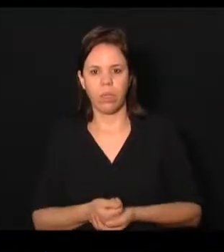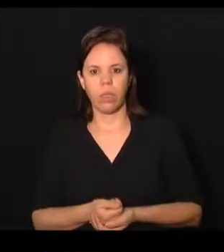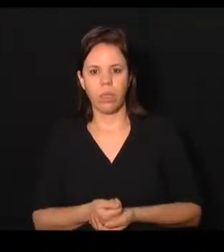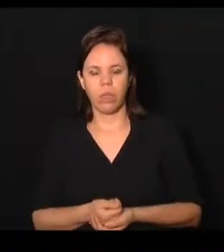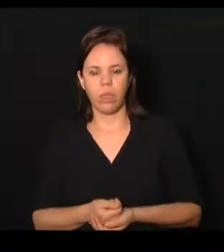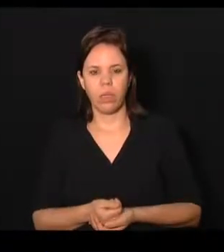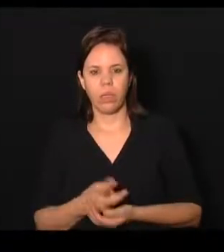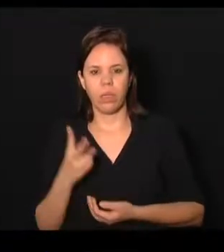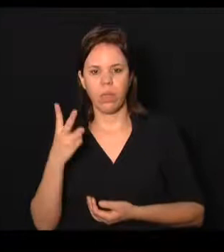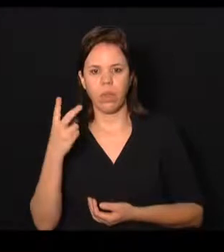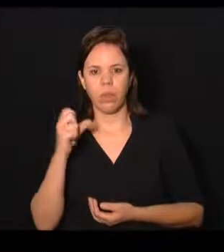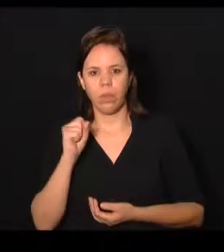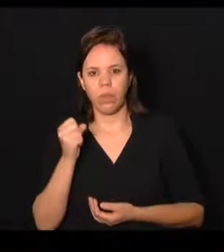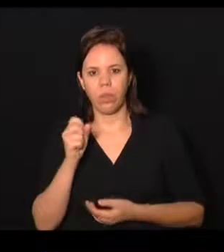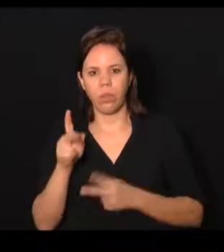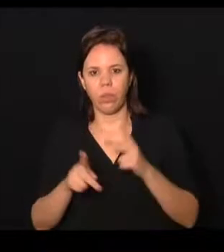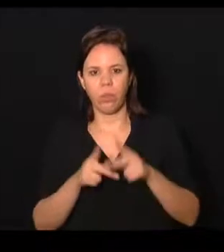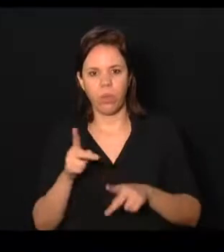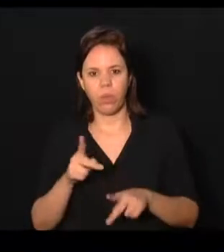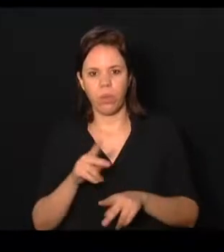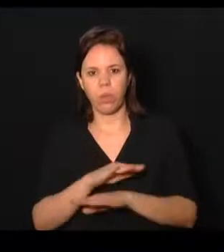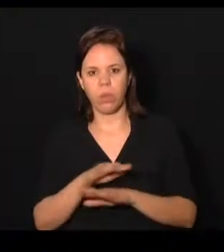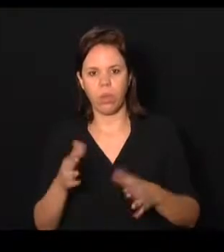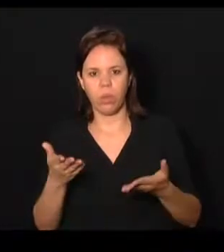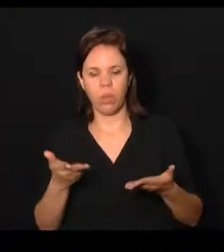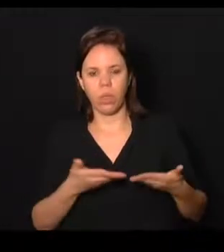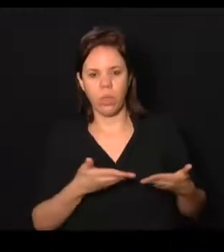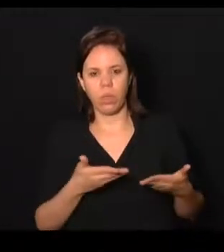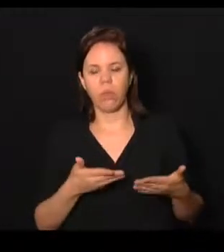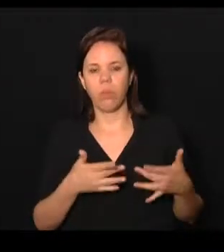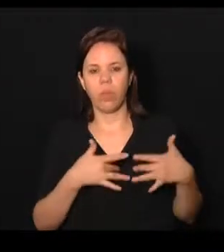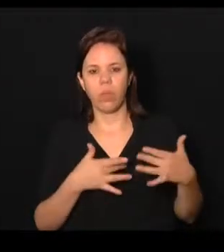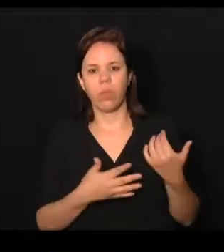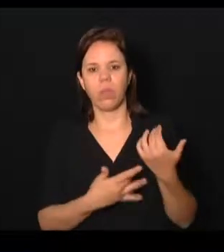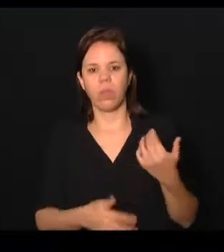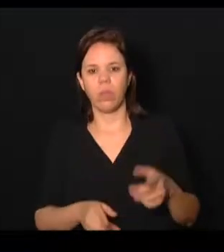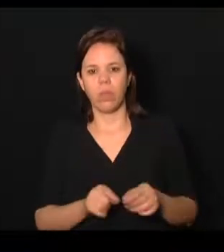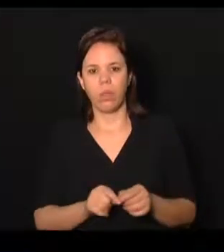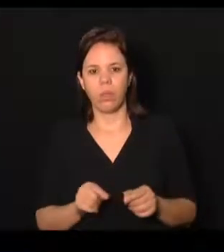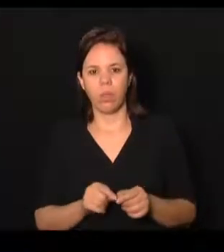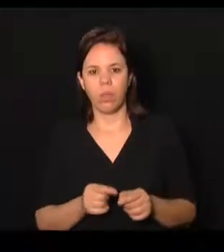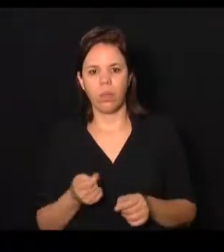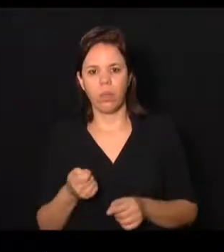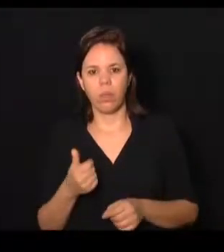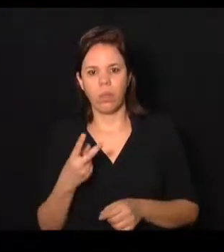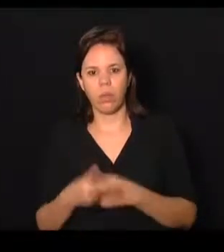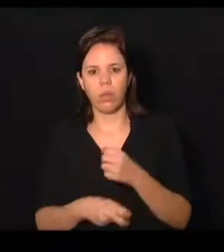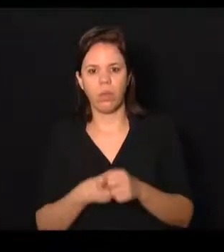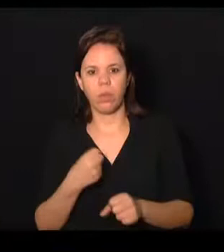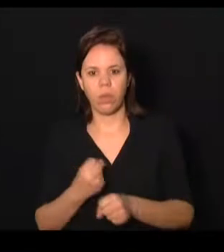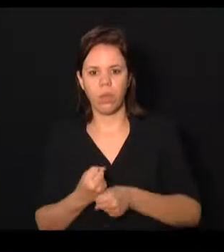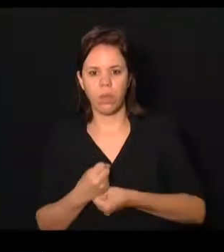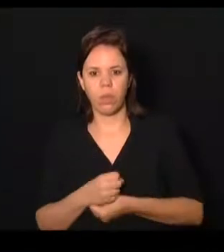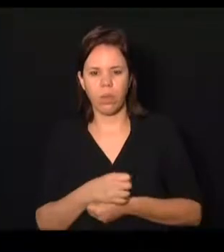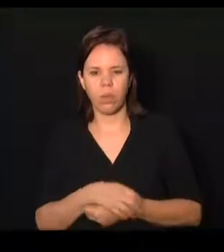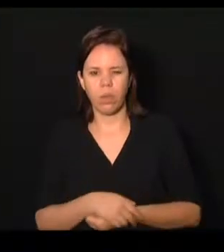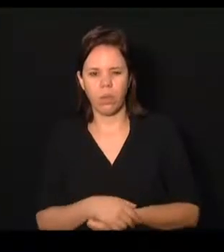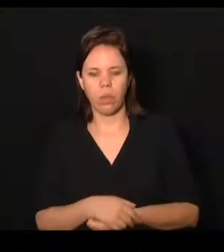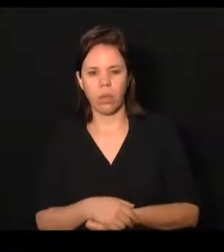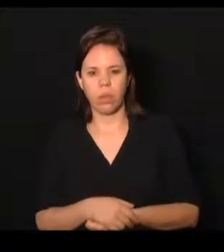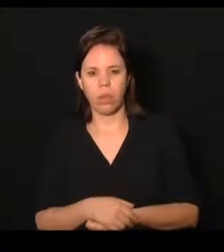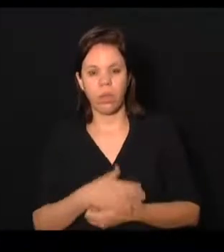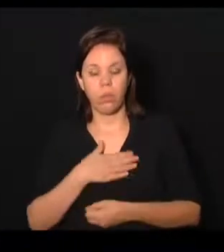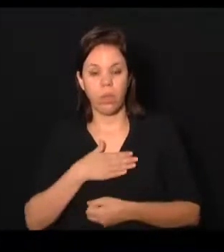torno de 28 pessoas que deixaram de receber, se for para os cálculos, há 2 anos, quase 2 anos, a